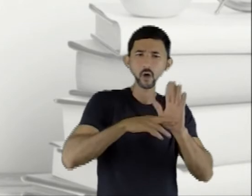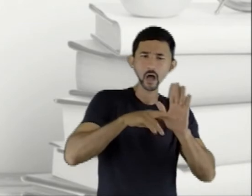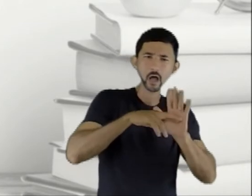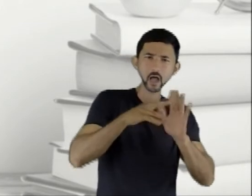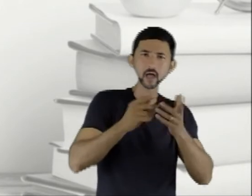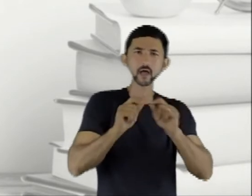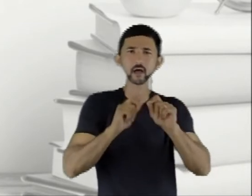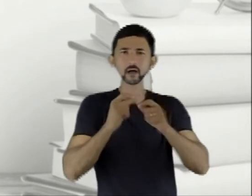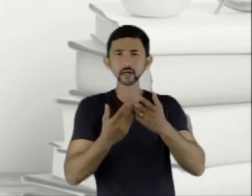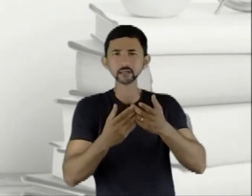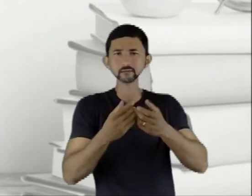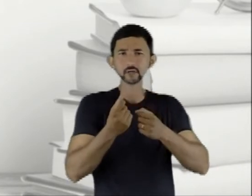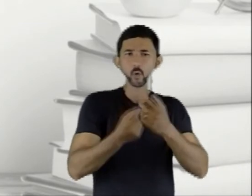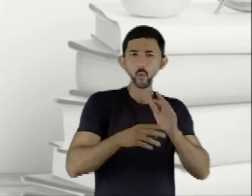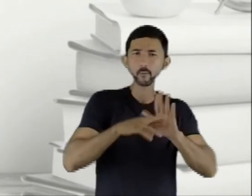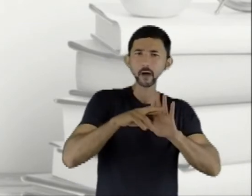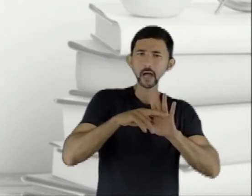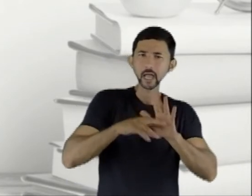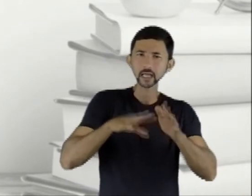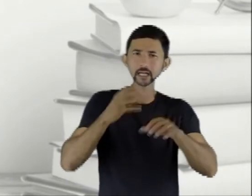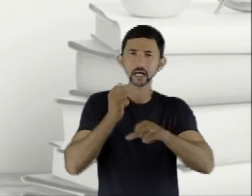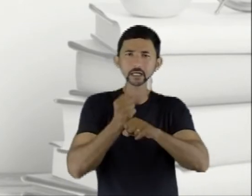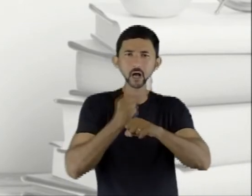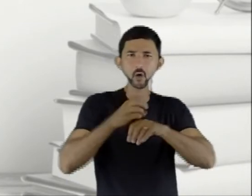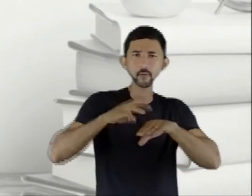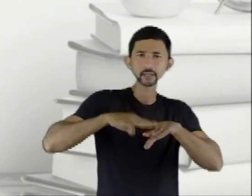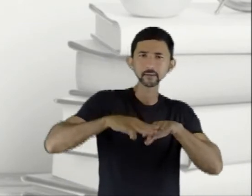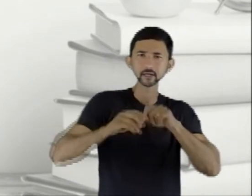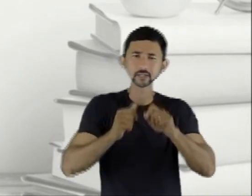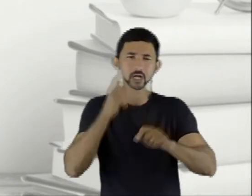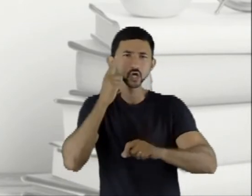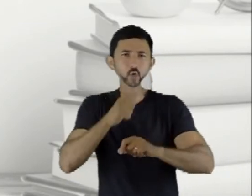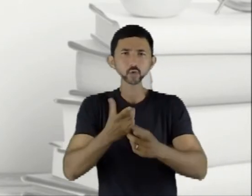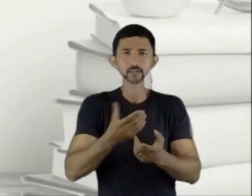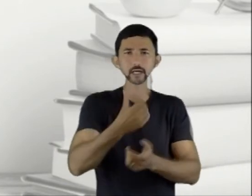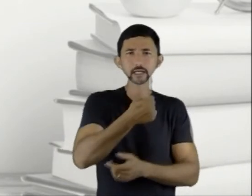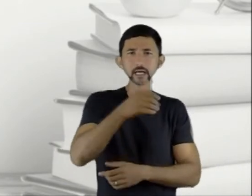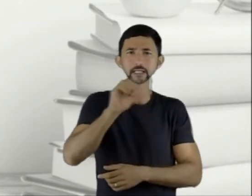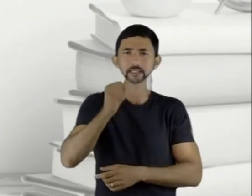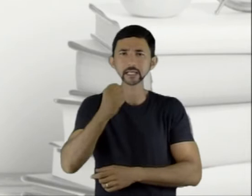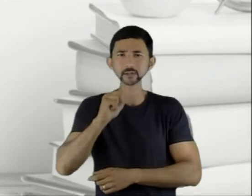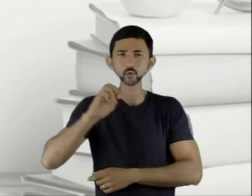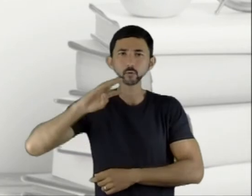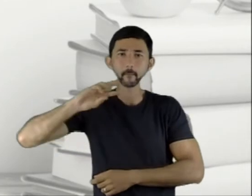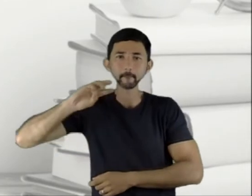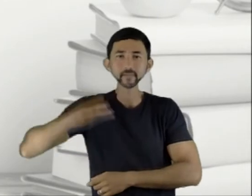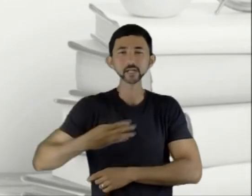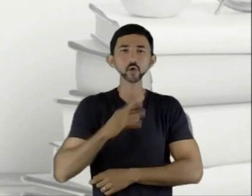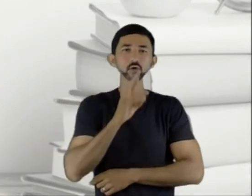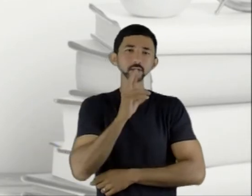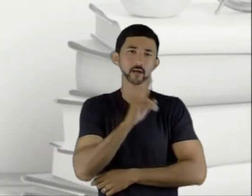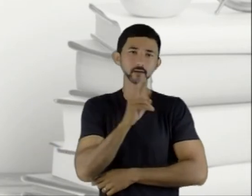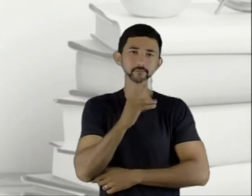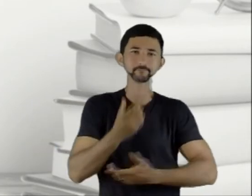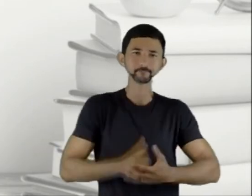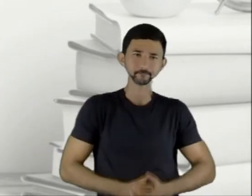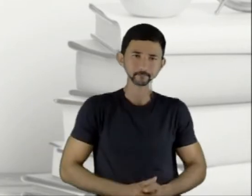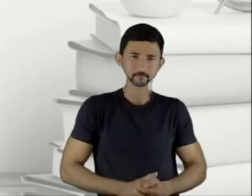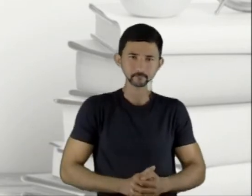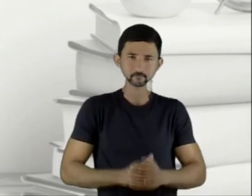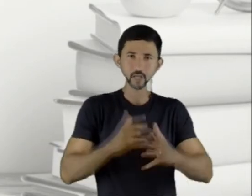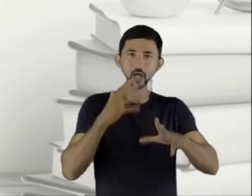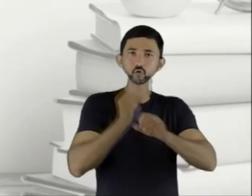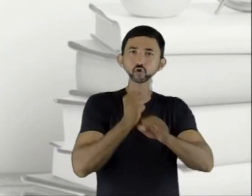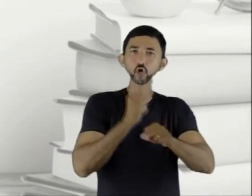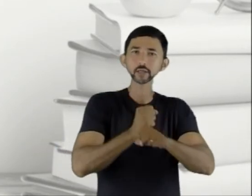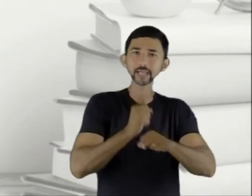proporção e mais algumas regras aritméticas e você consegue chegar a 18 milhões de reais, que é o total